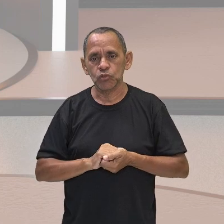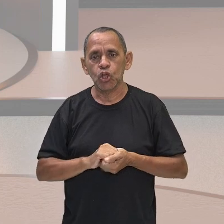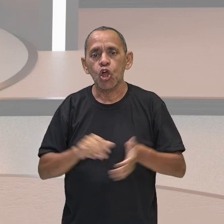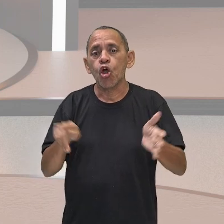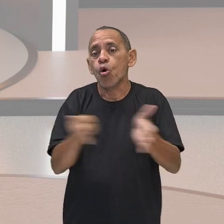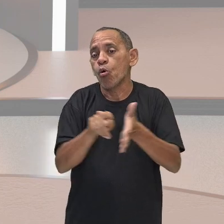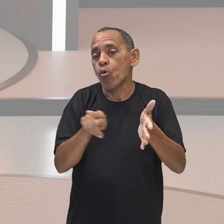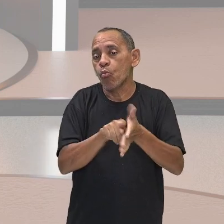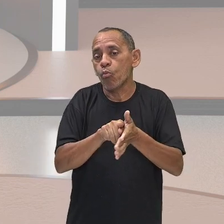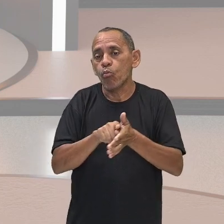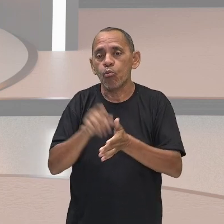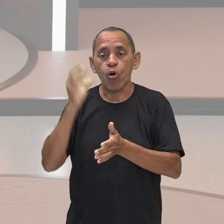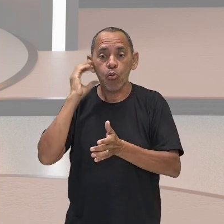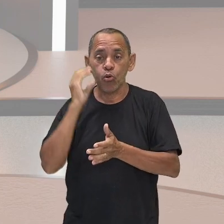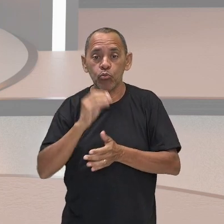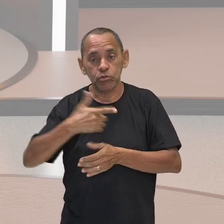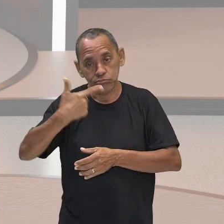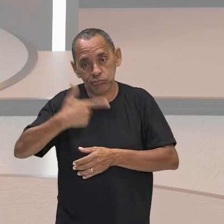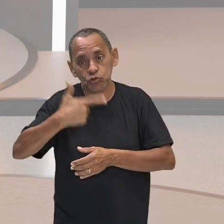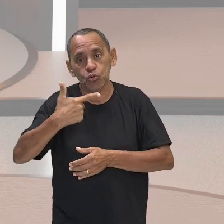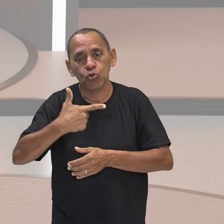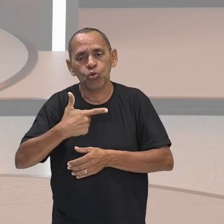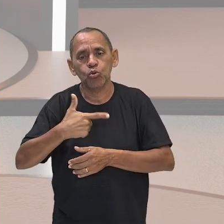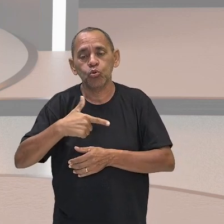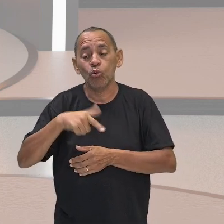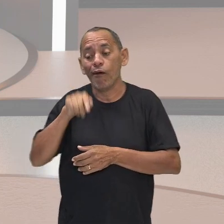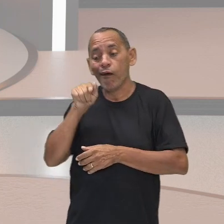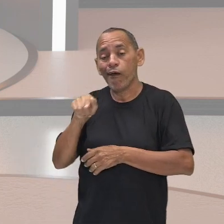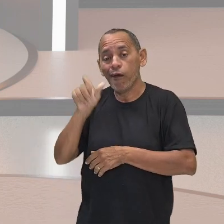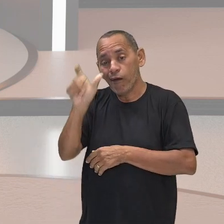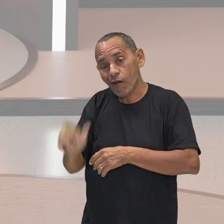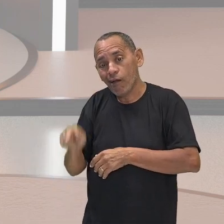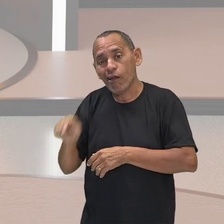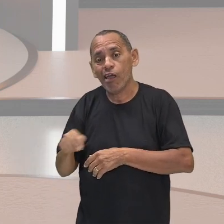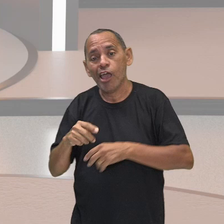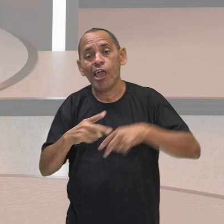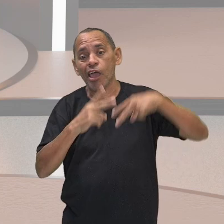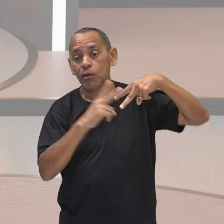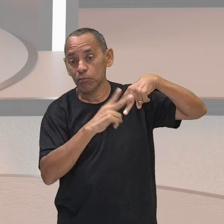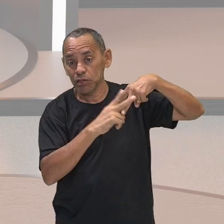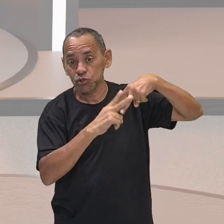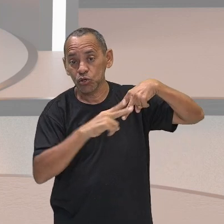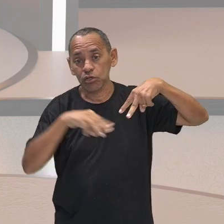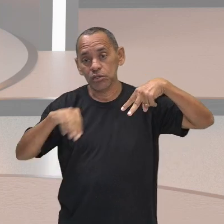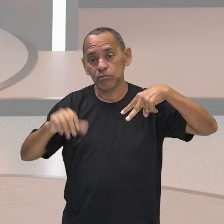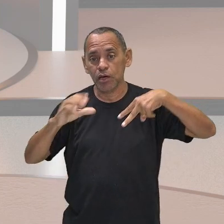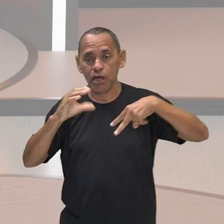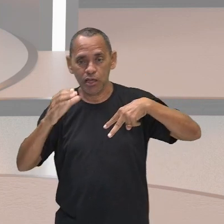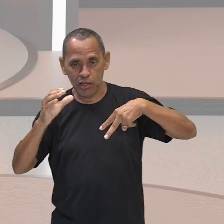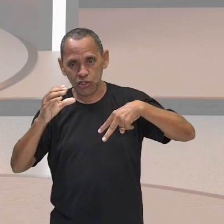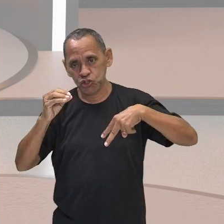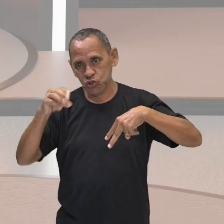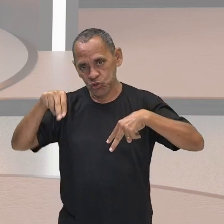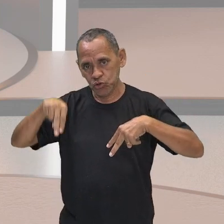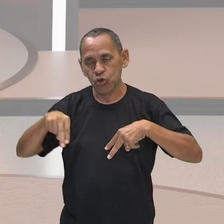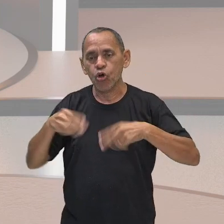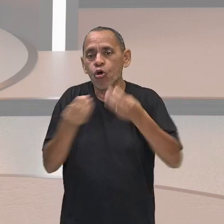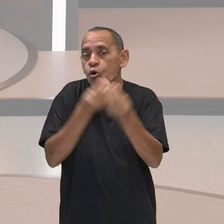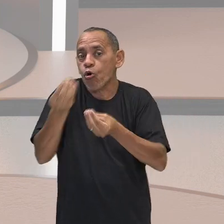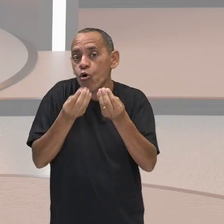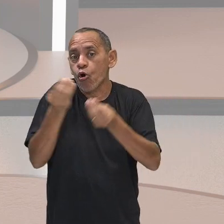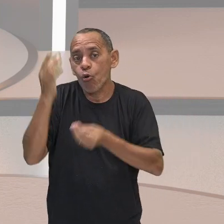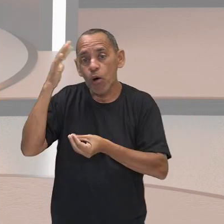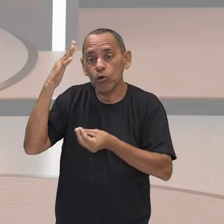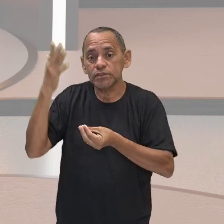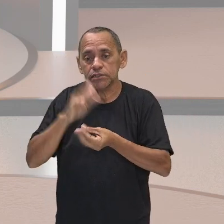Pedro II, ele era maçom. Como é que ele vai, então, pegar essa bula do Papa e começar a expulsar pessoas que faziam parte da